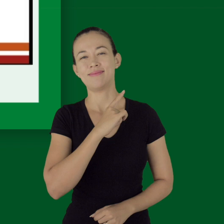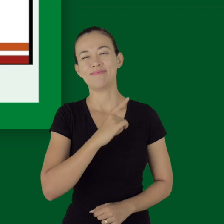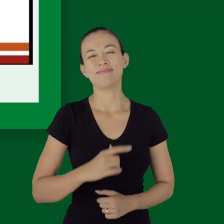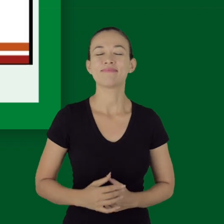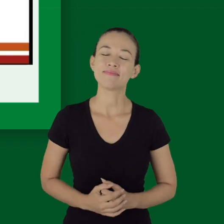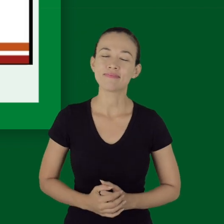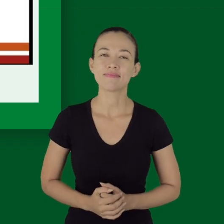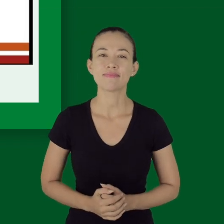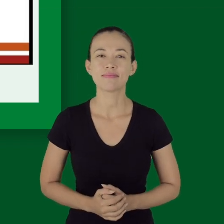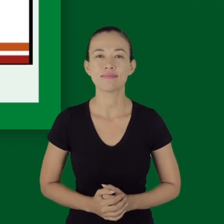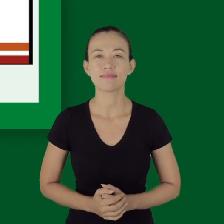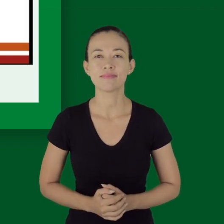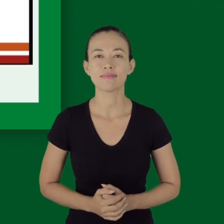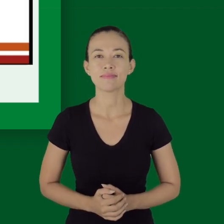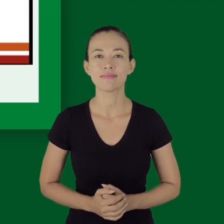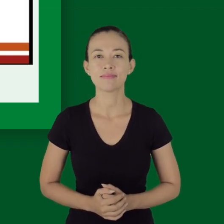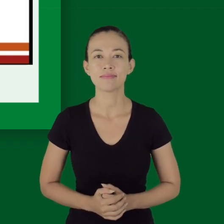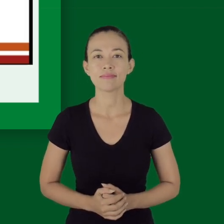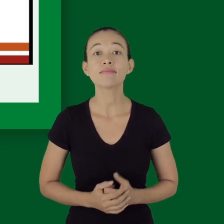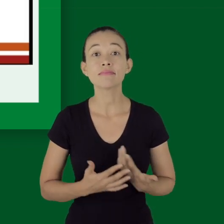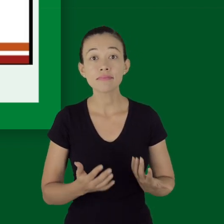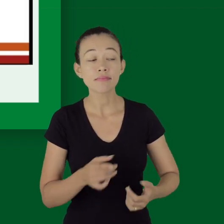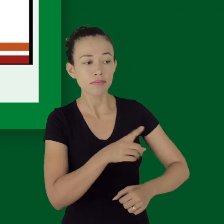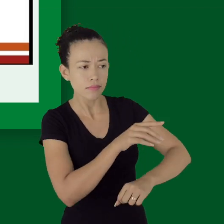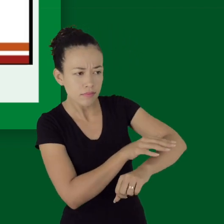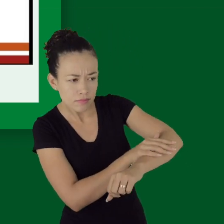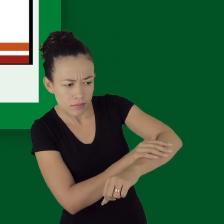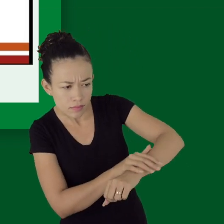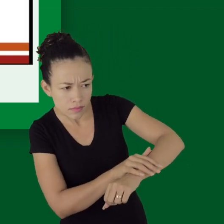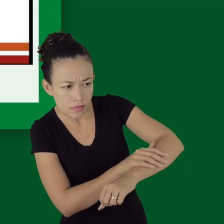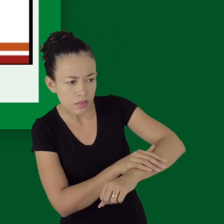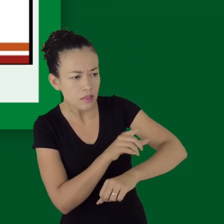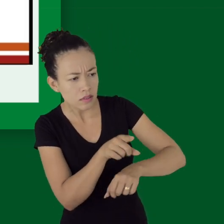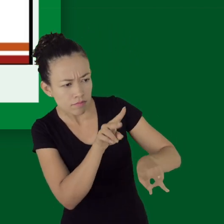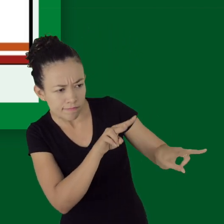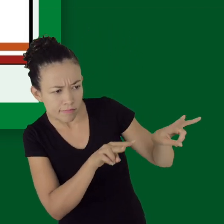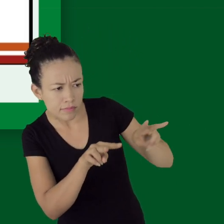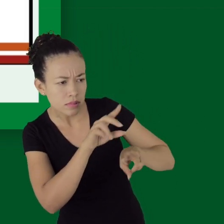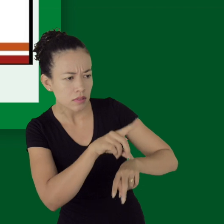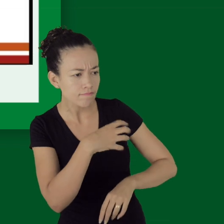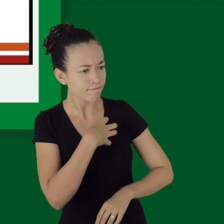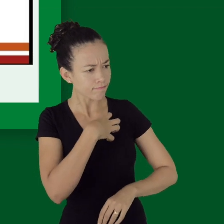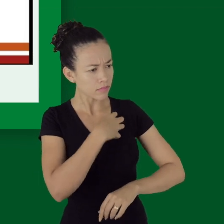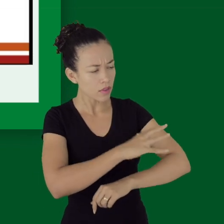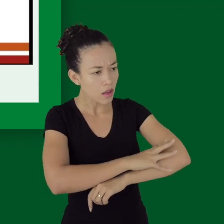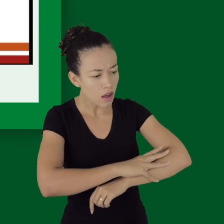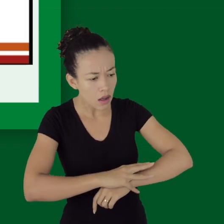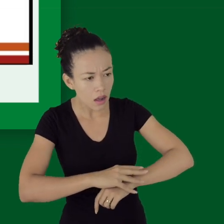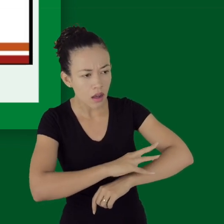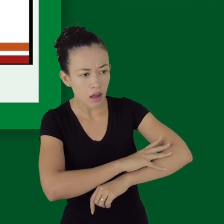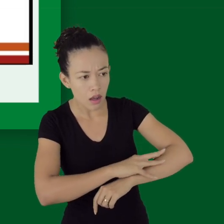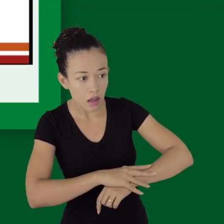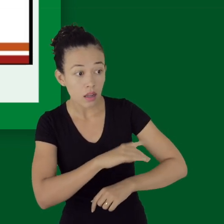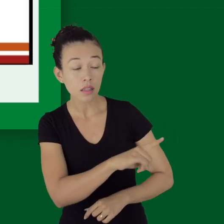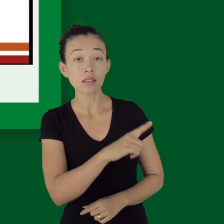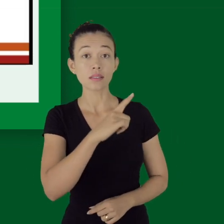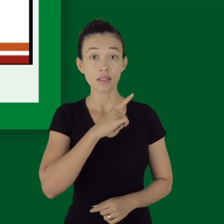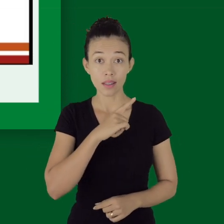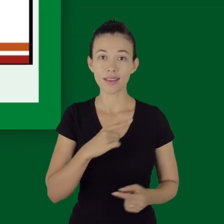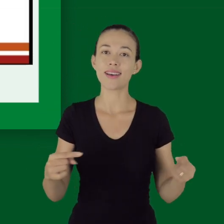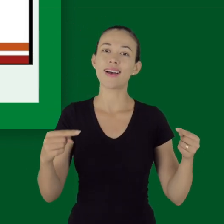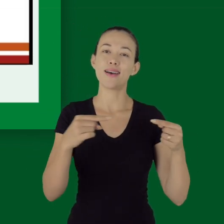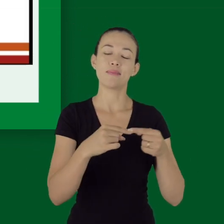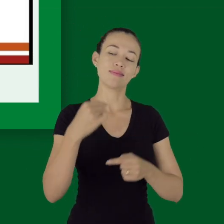nervosa, que corresponde a uma determinada correspondência na altura da coluna. Então, no momento que eu avalio aquela área, dentro da